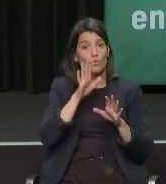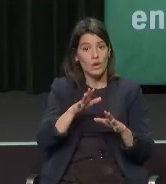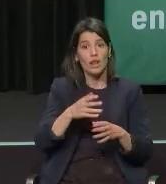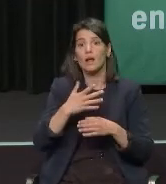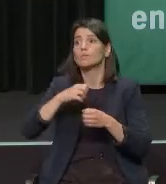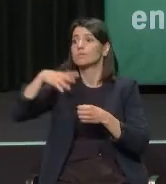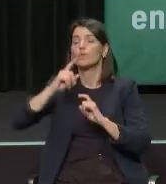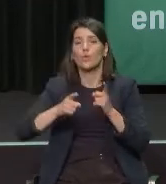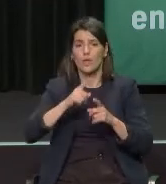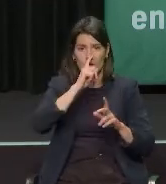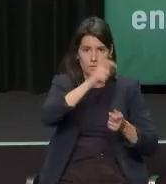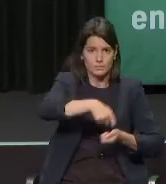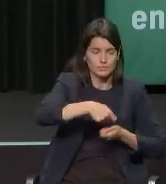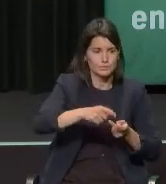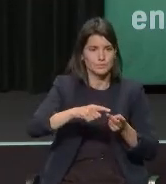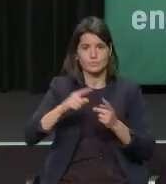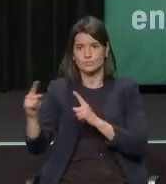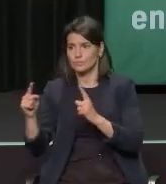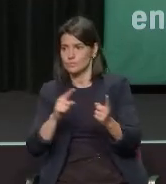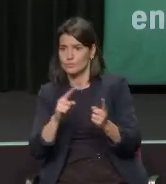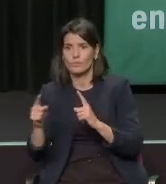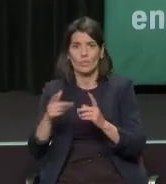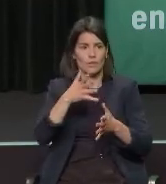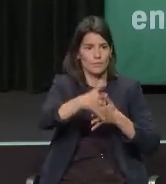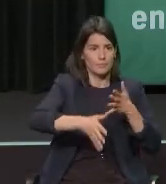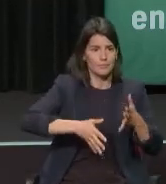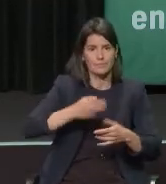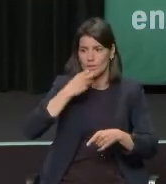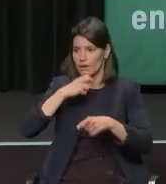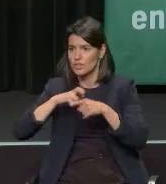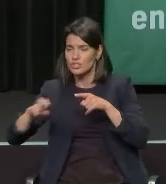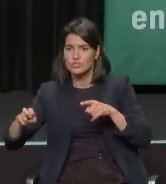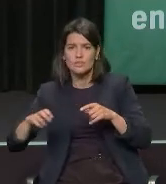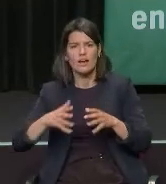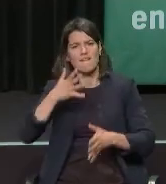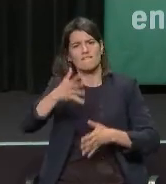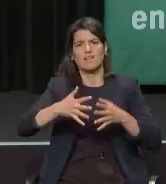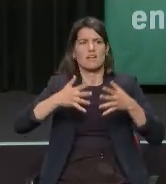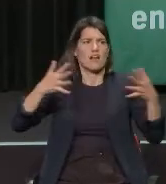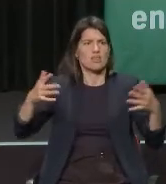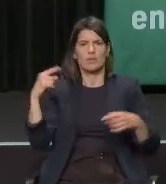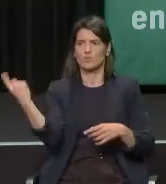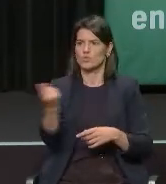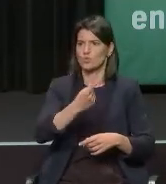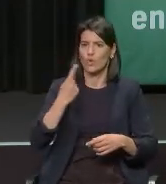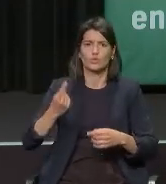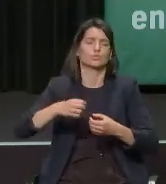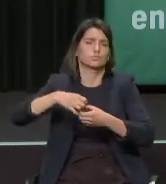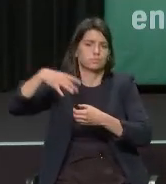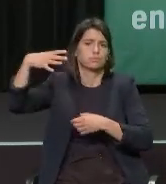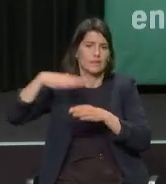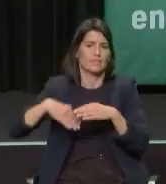agricultura, transportes, produção industrial, produção de energia, todos os grandes setores de atividade económica que geram